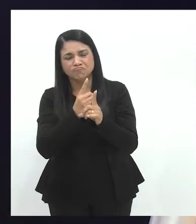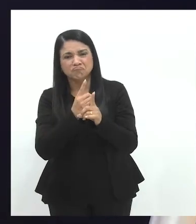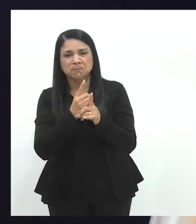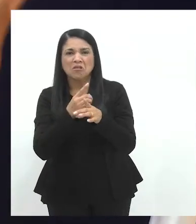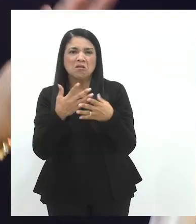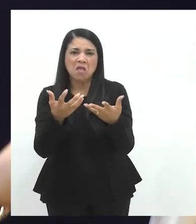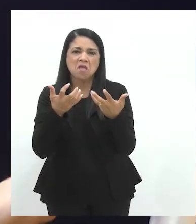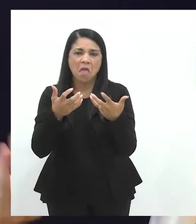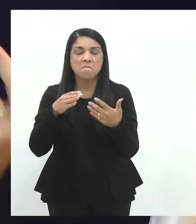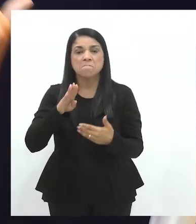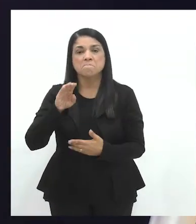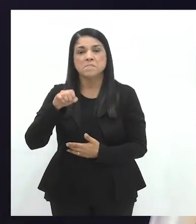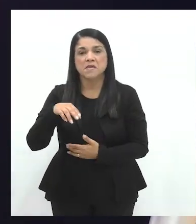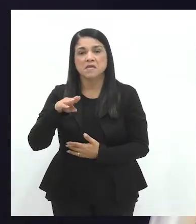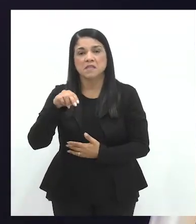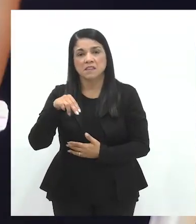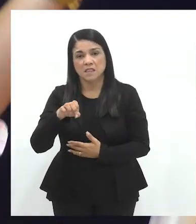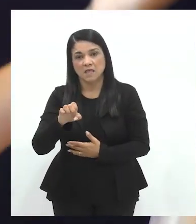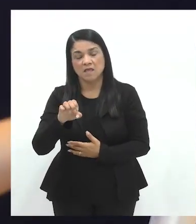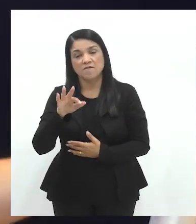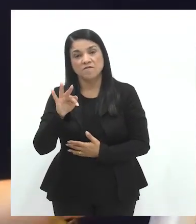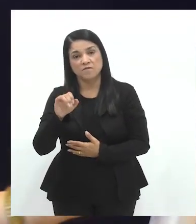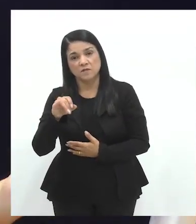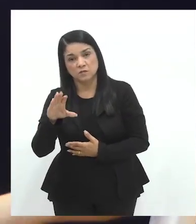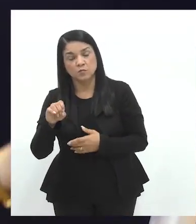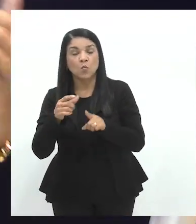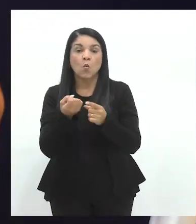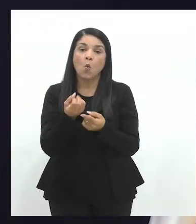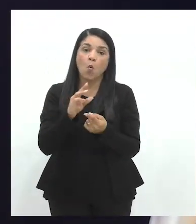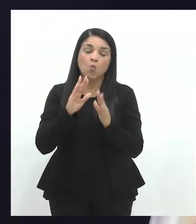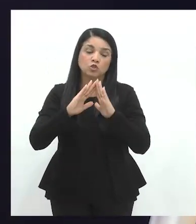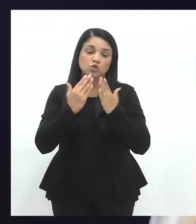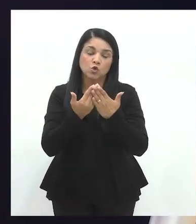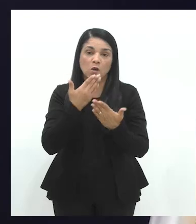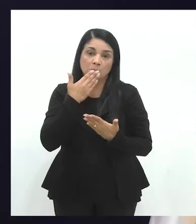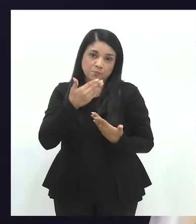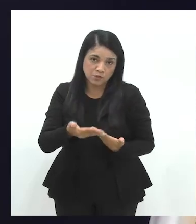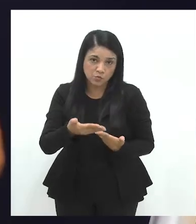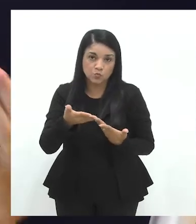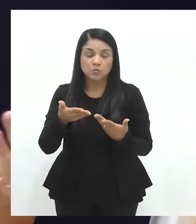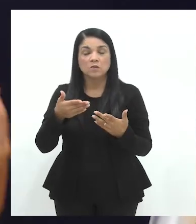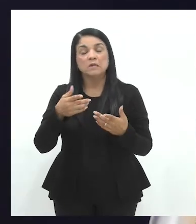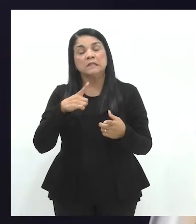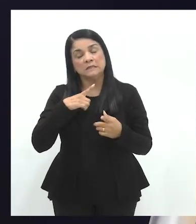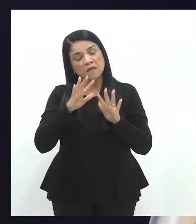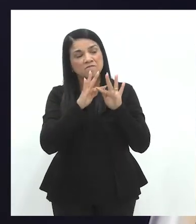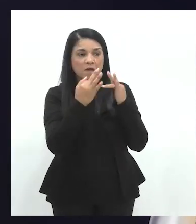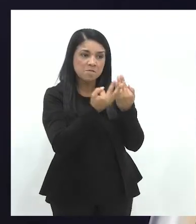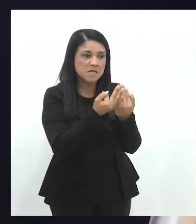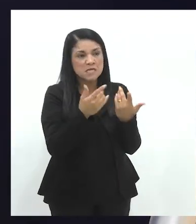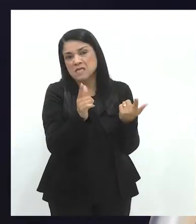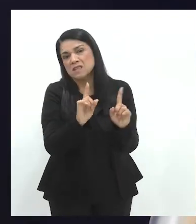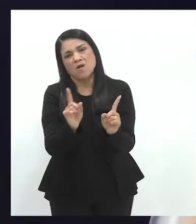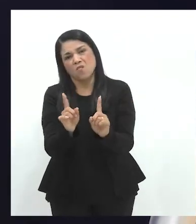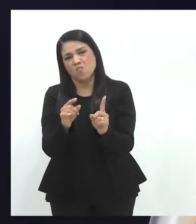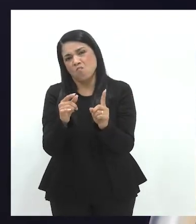motivo, talvez algum benefício, talvez algo que a escola está solicitando, e tem famílias que não. E aí a gente consegue sentir. Só que o médico,